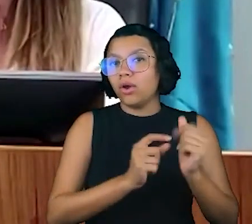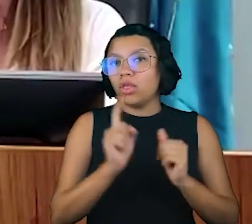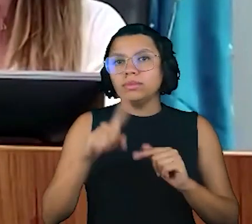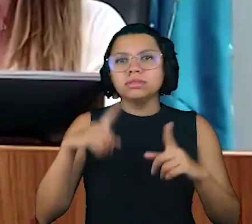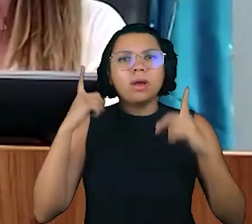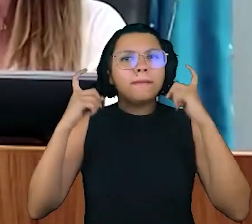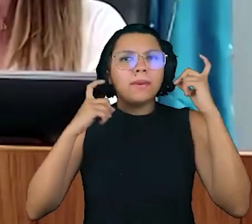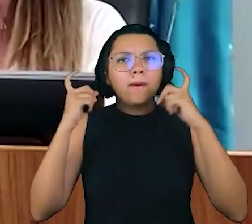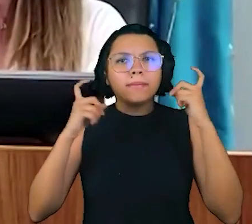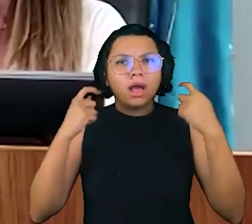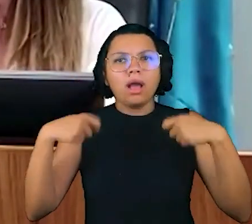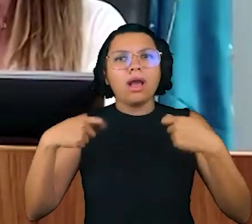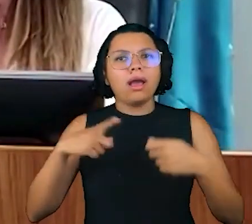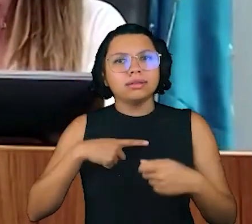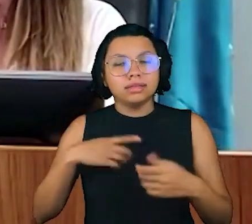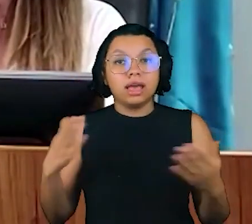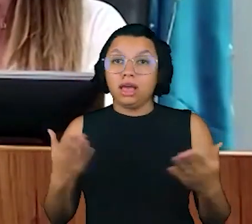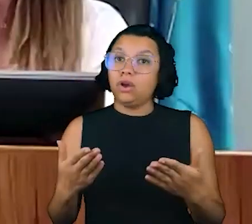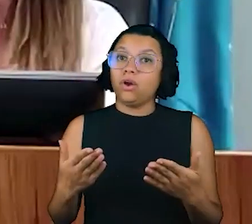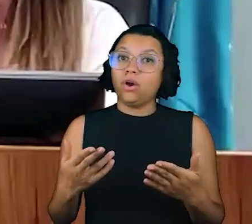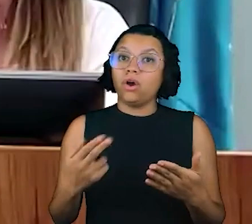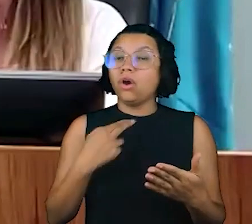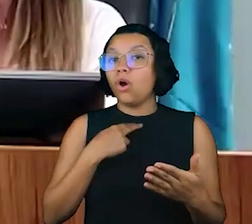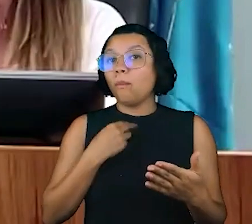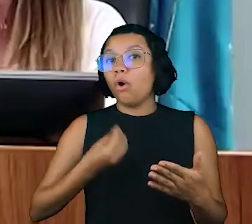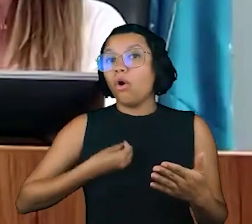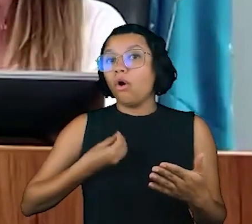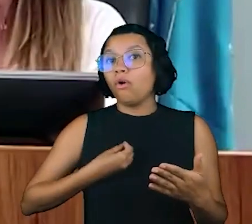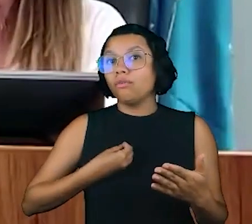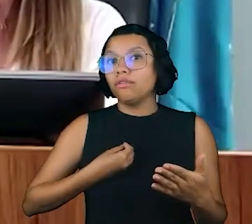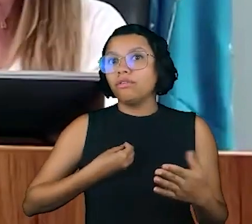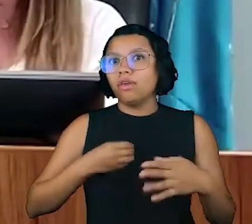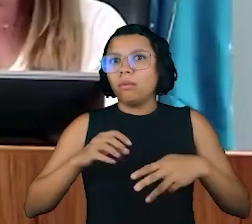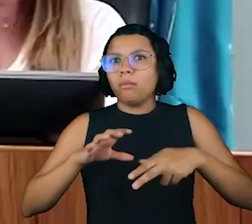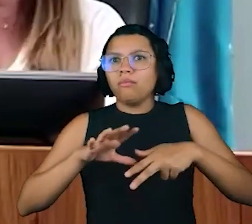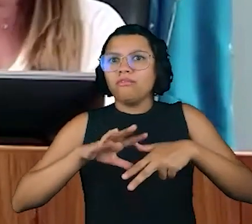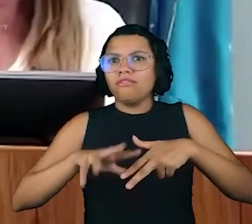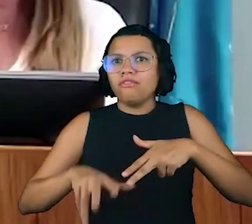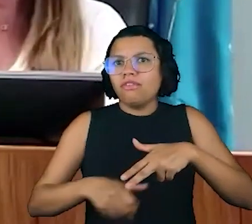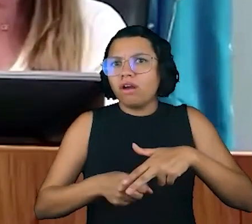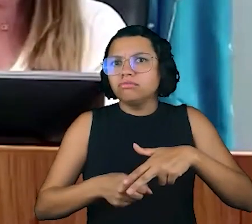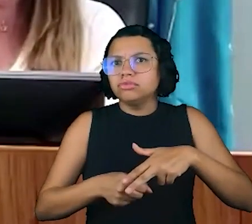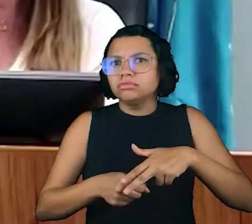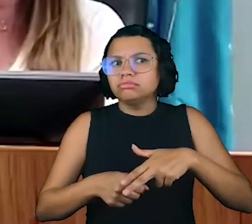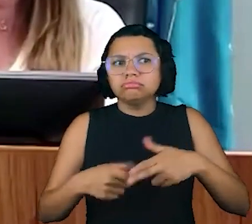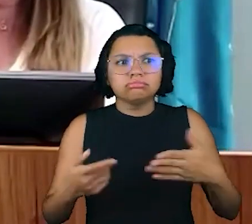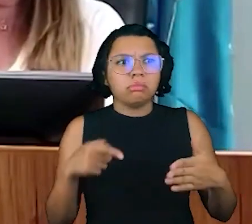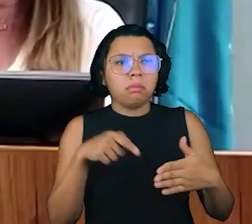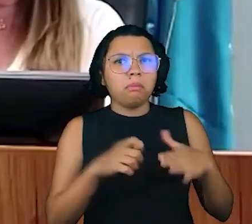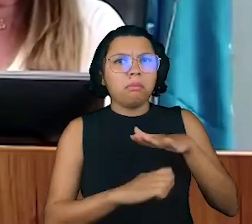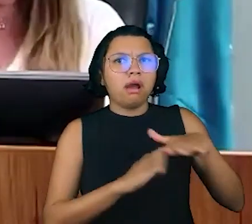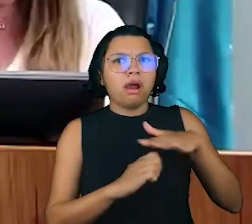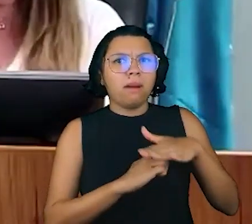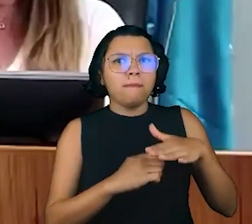que nós devemos ter. Agora, nós não podemos conviver com hipóteses de fraude, em que uma empresa deve milhões,